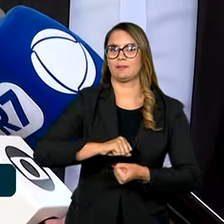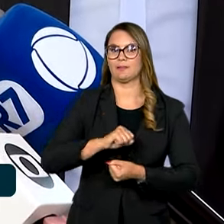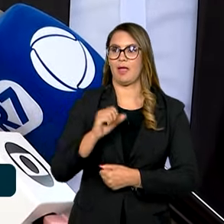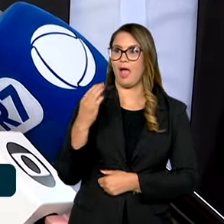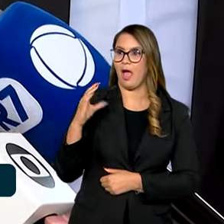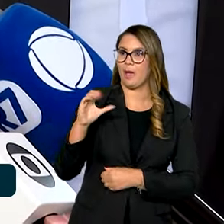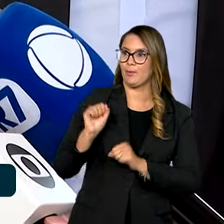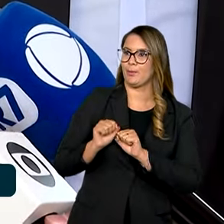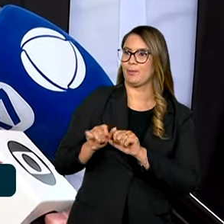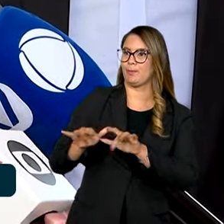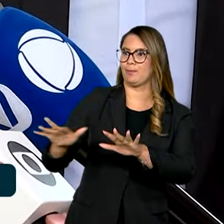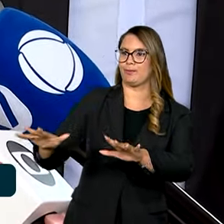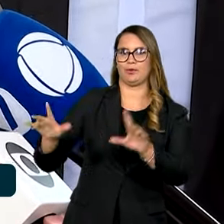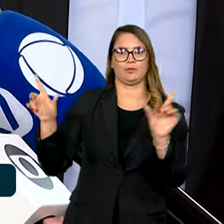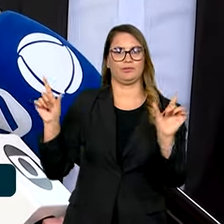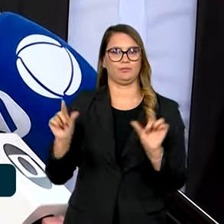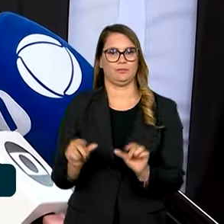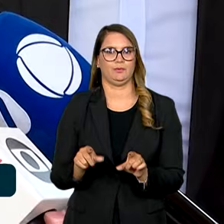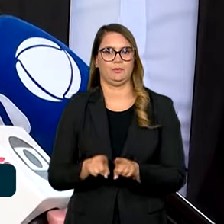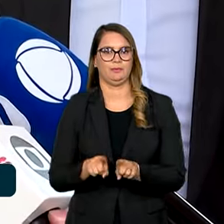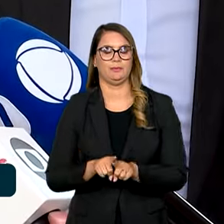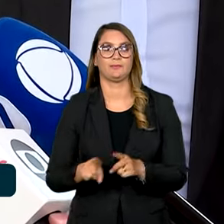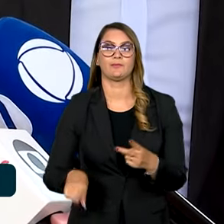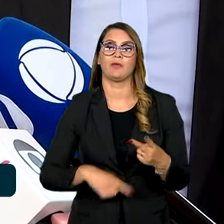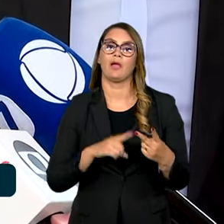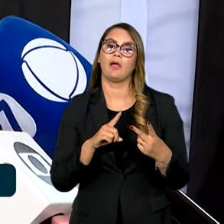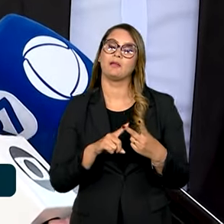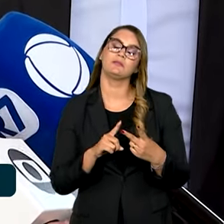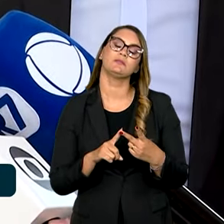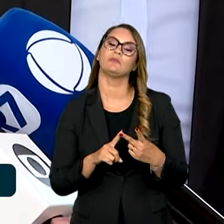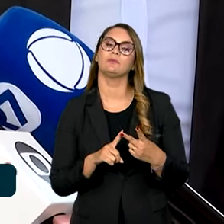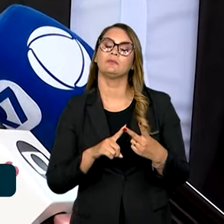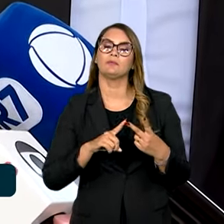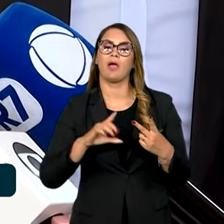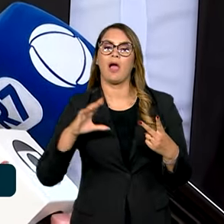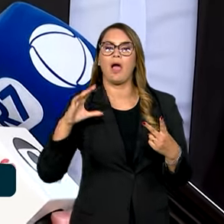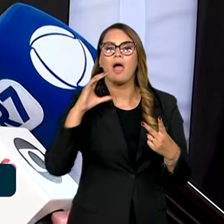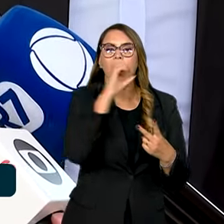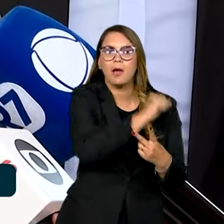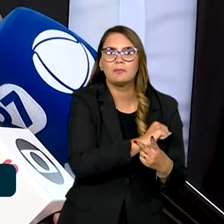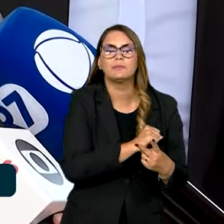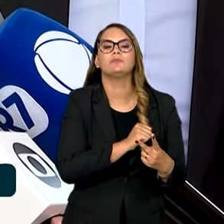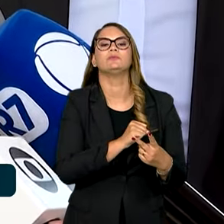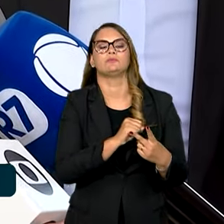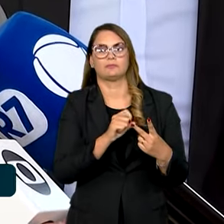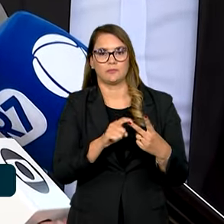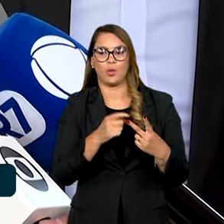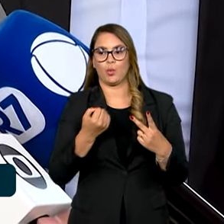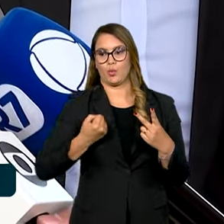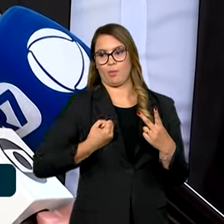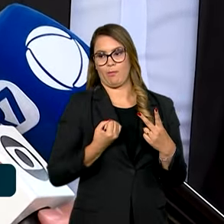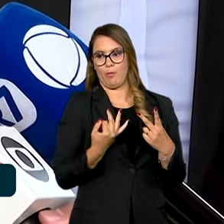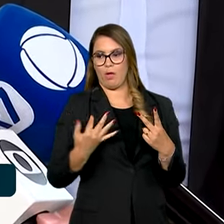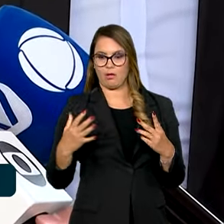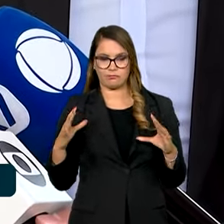descarbonizar a questão climática. A outra é a depreciação acelerada. Estamos fechando os números.